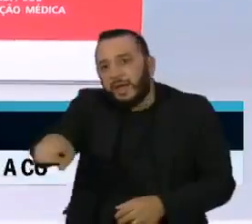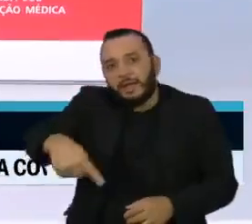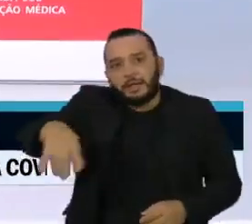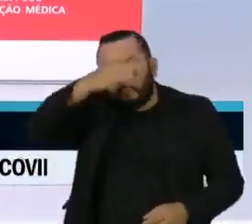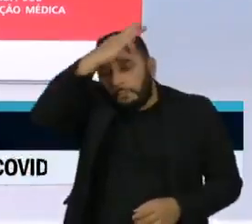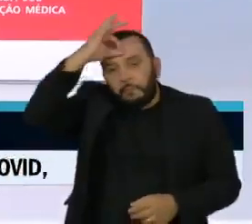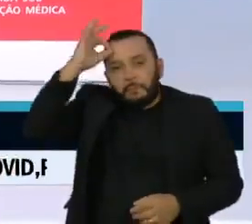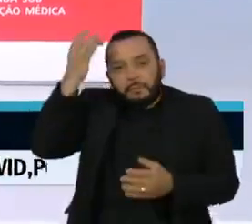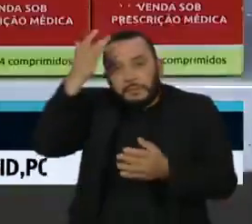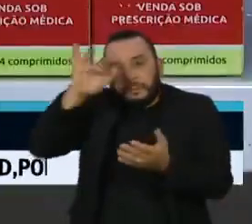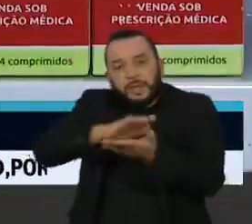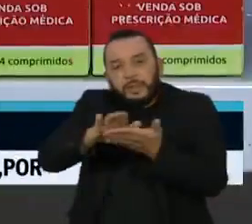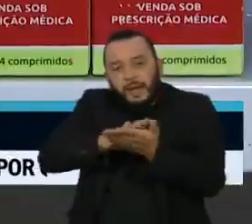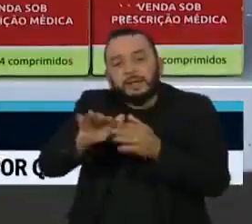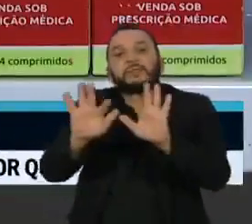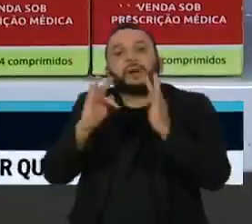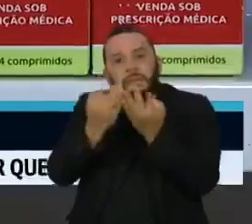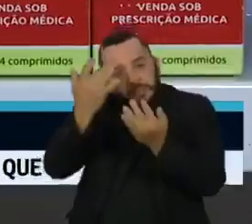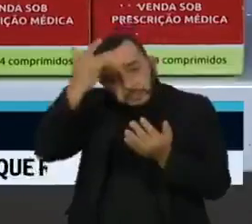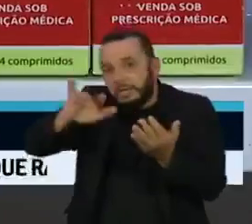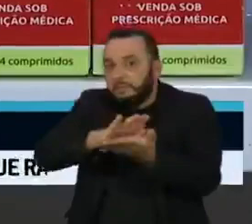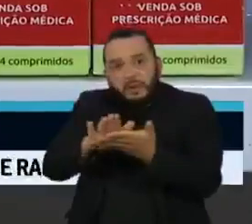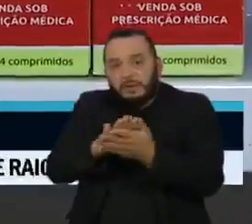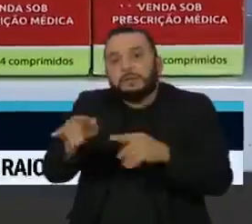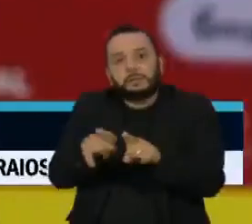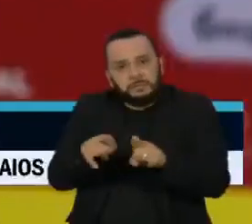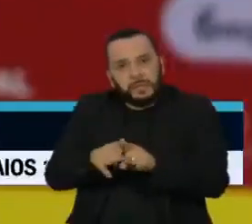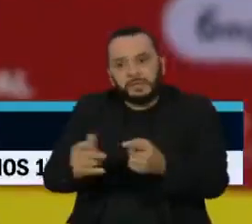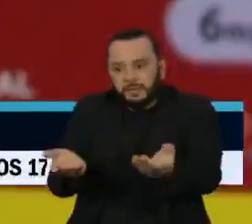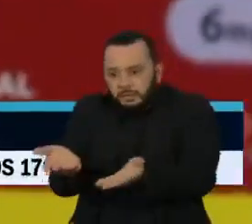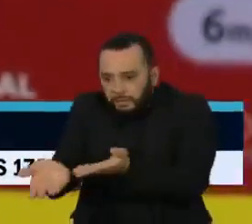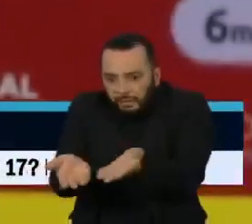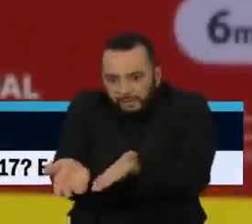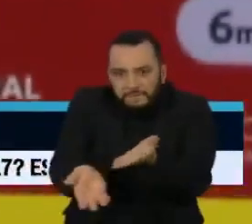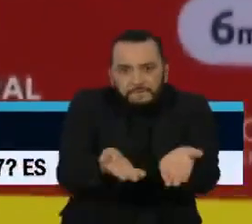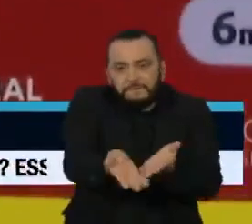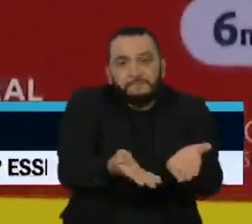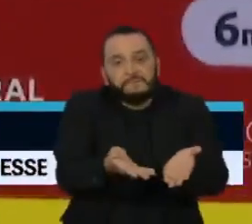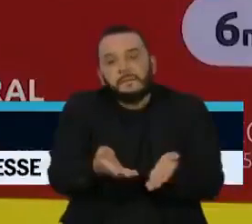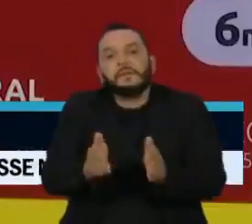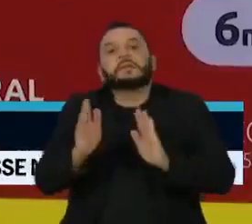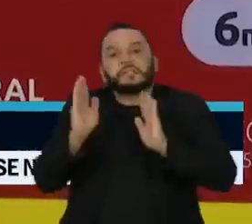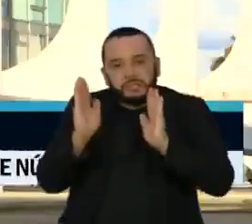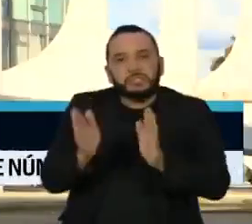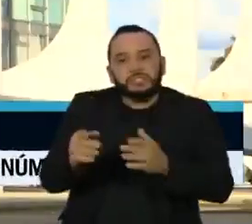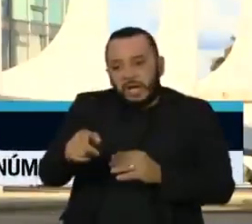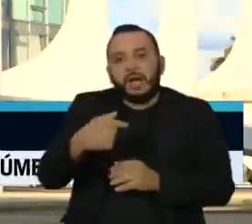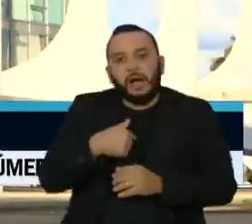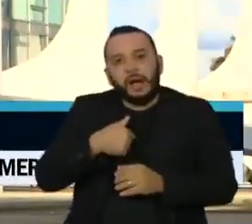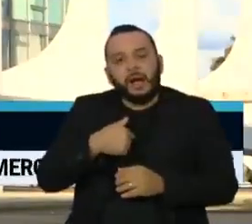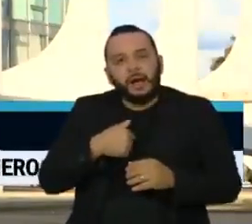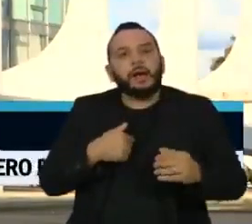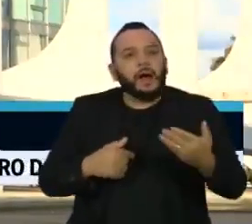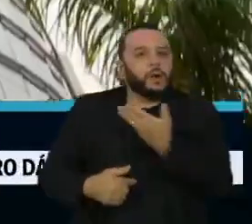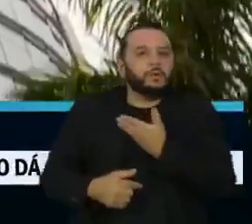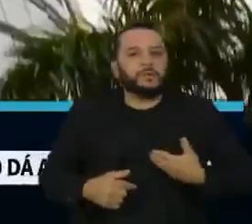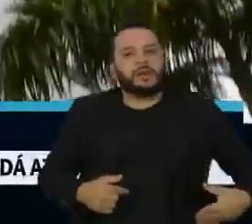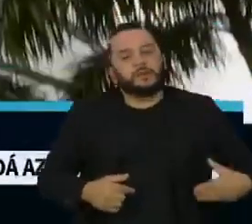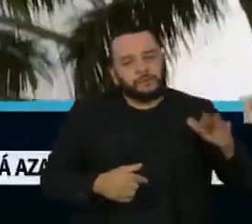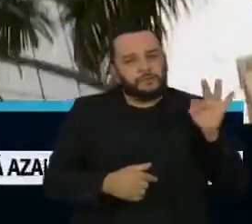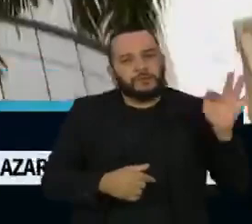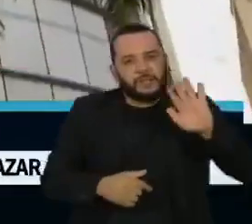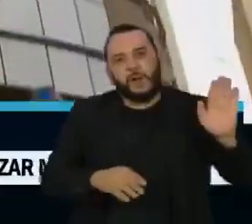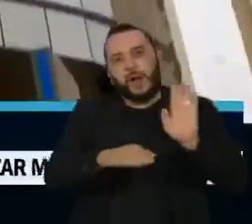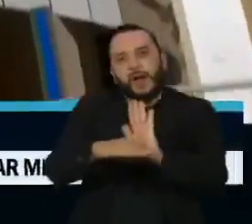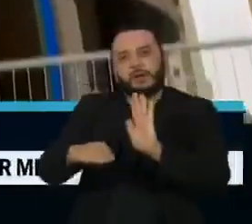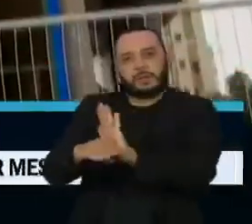ou de familiares e que esses remédios ineficazes contra o vírus foram propagados com apoio do governo federal. A